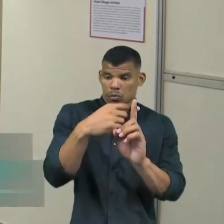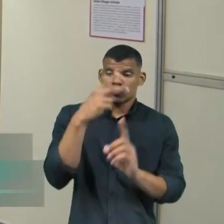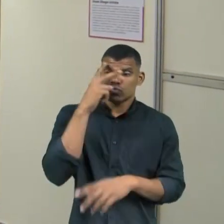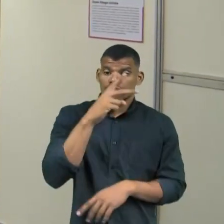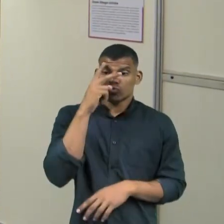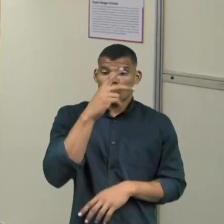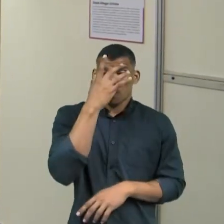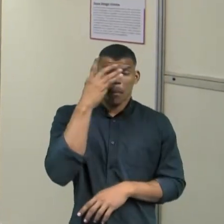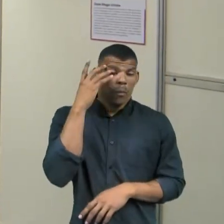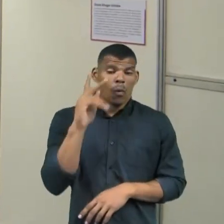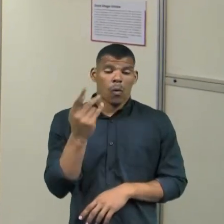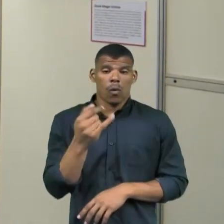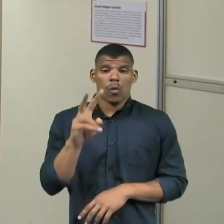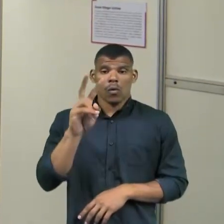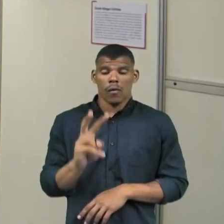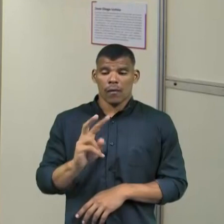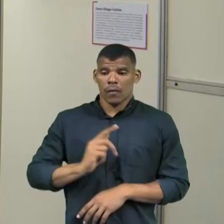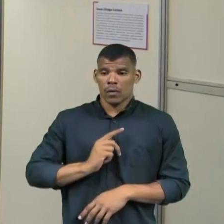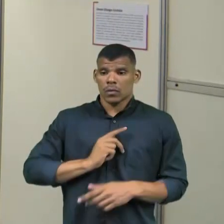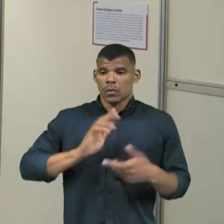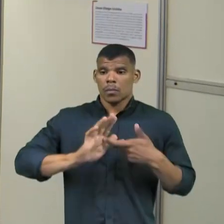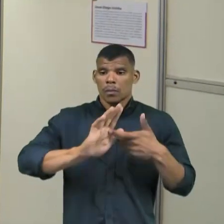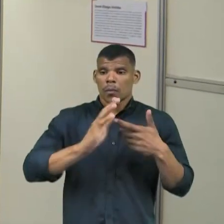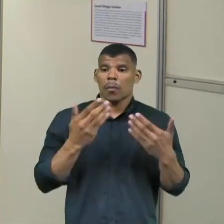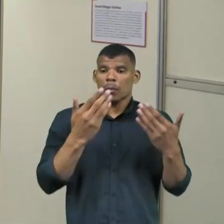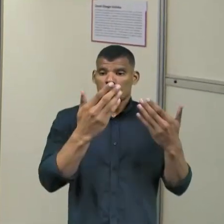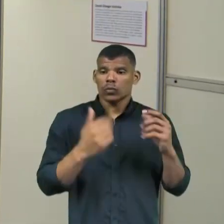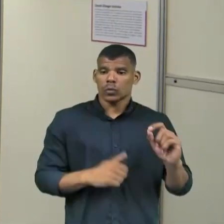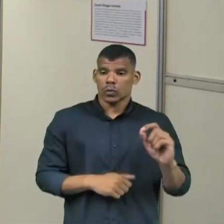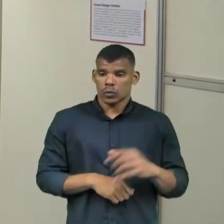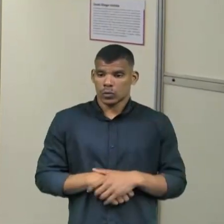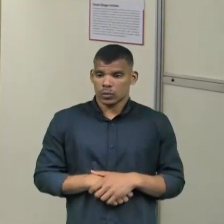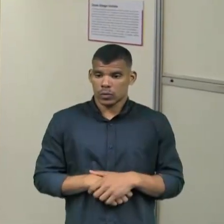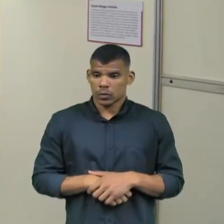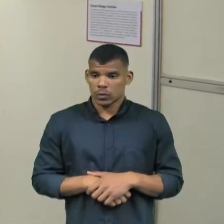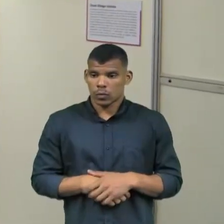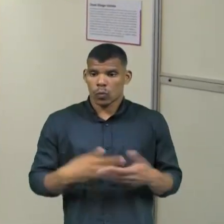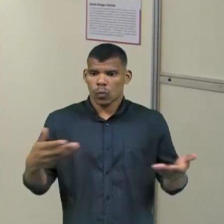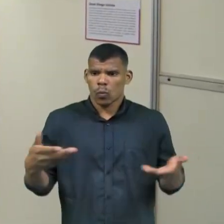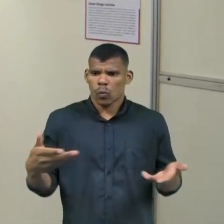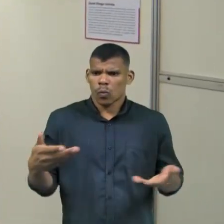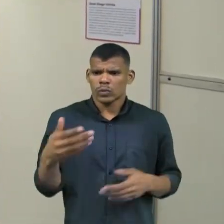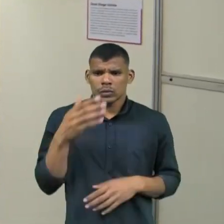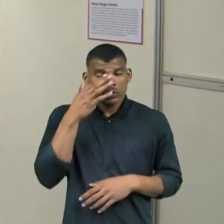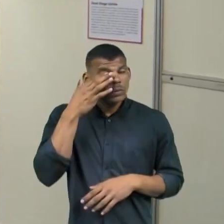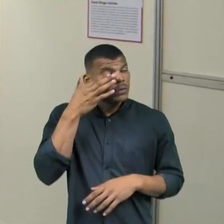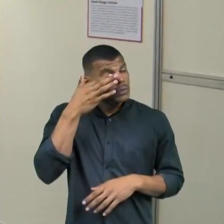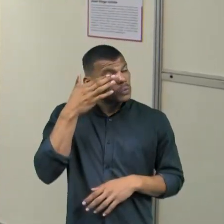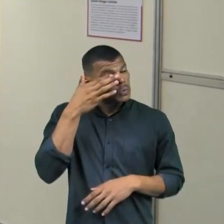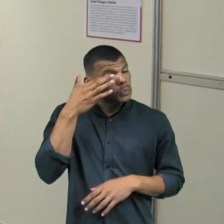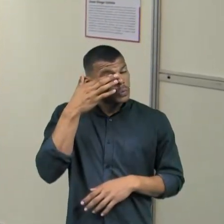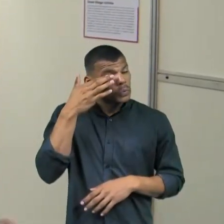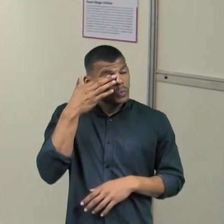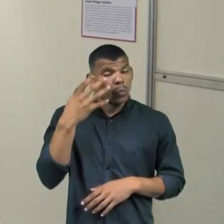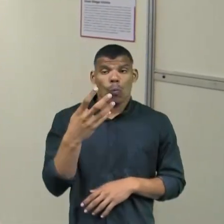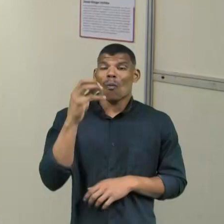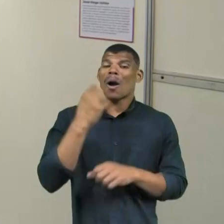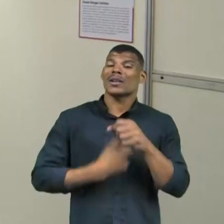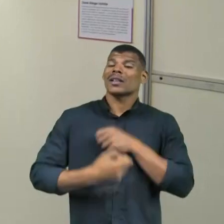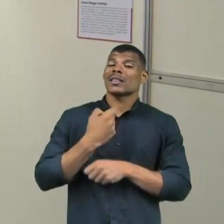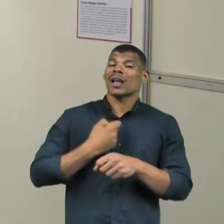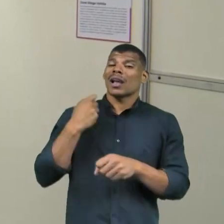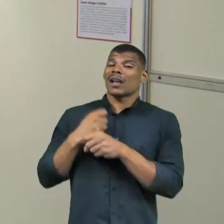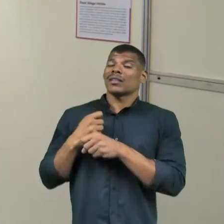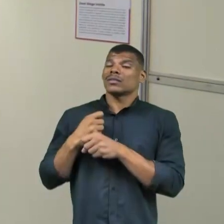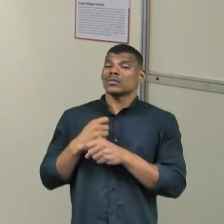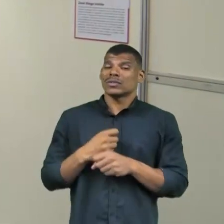HIV, para mostrar que, hoje em dia, aquela sentença de morte do passado, de há 40 anos, quando a pessoa tinha o